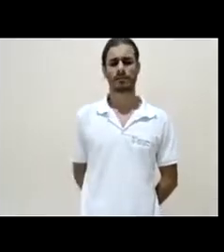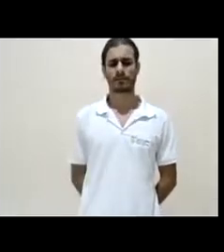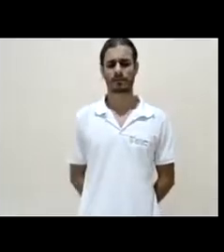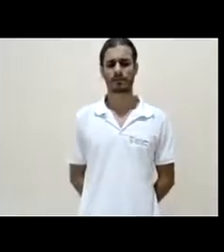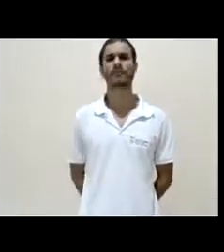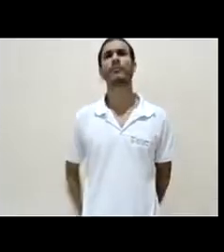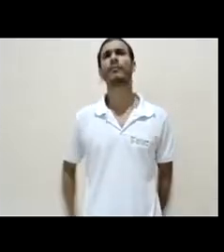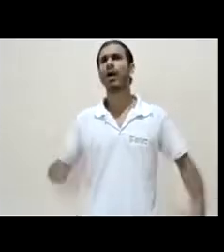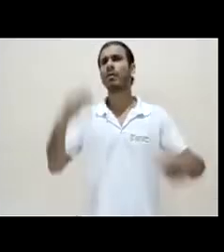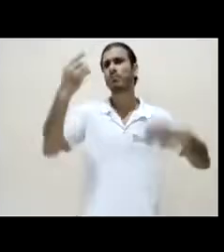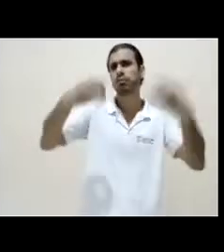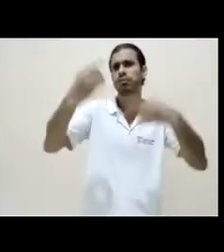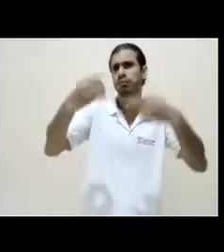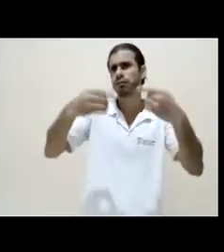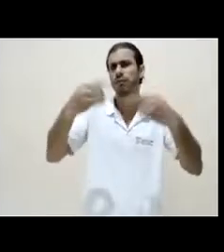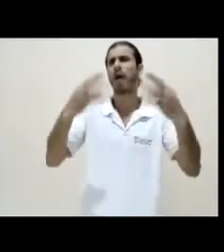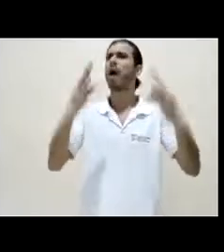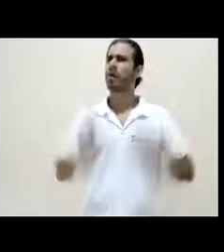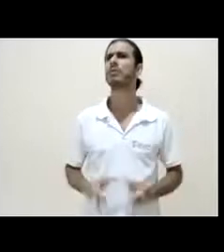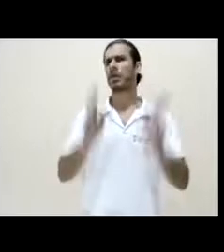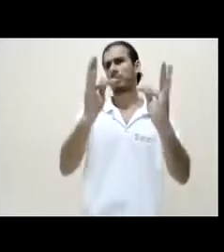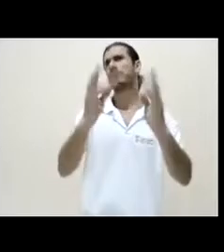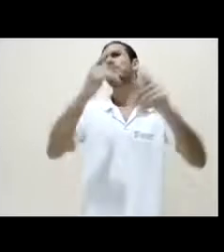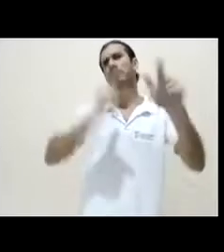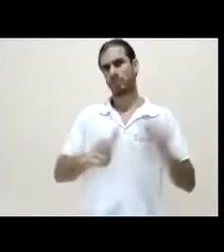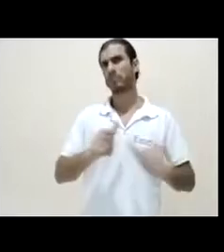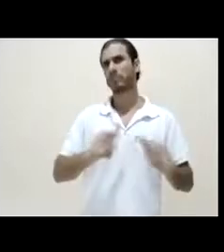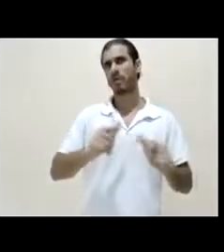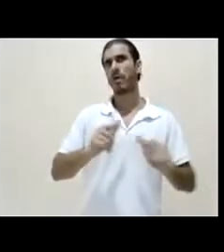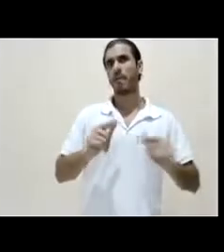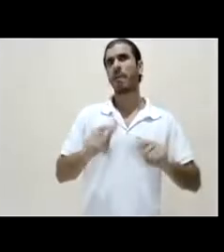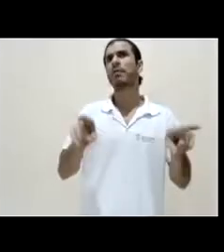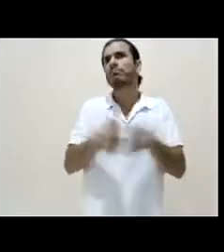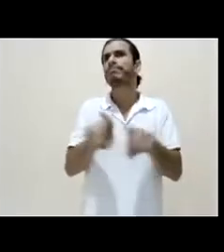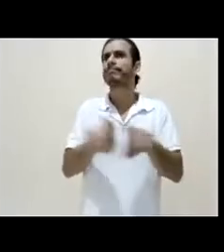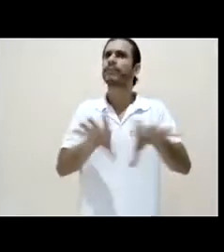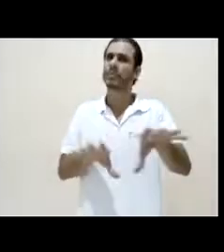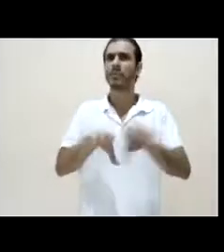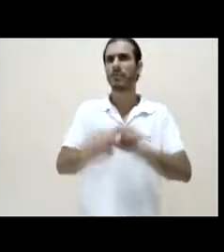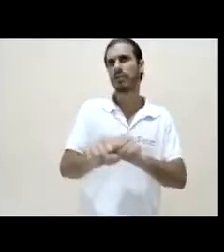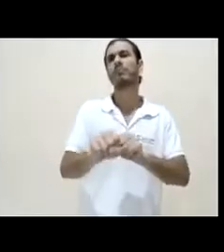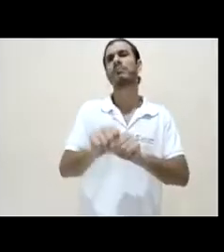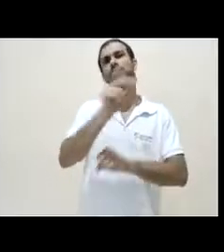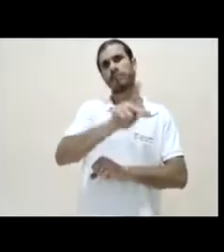tecnologias com o trabalho e na questão de formação dos professores também.